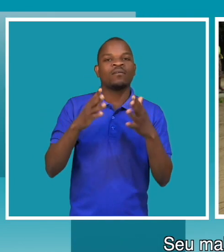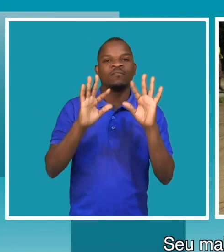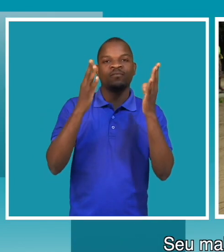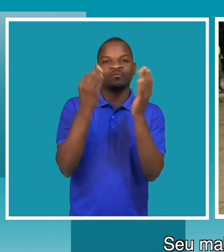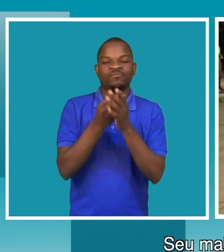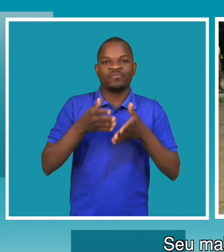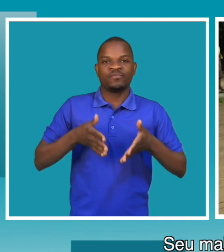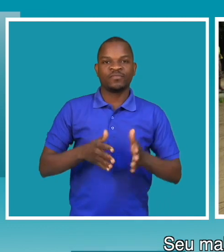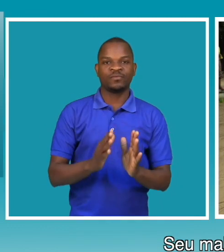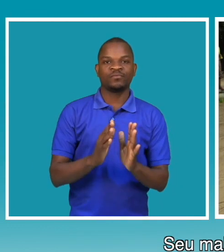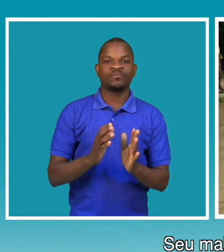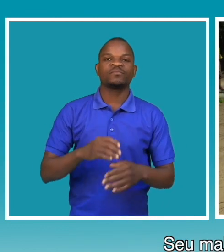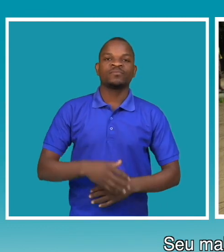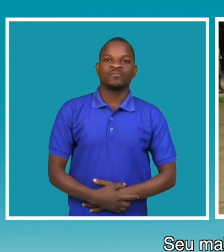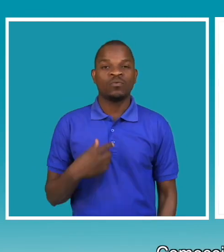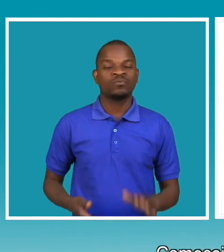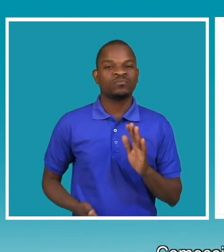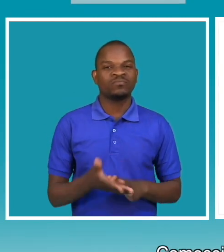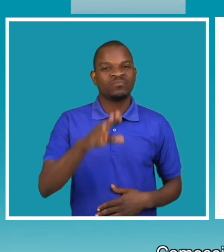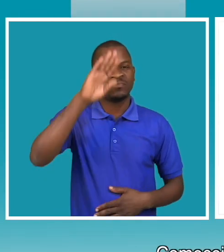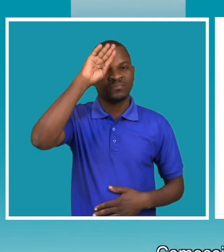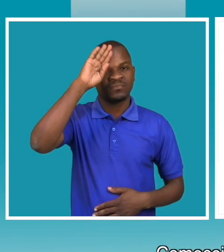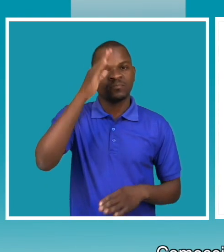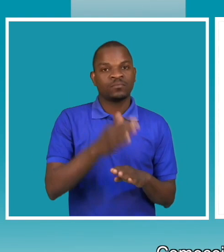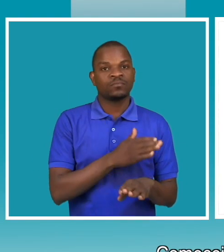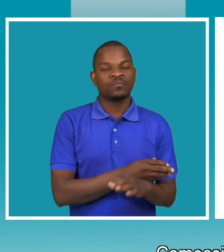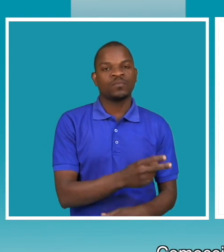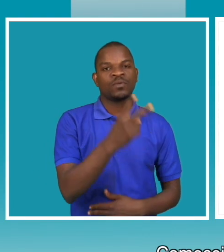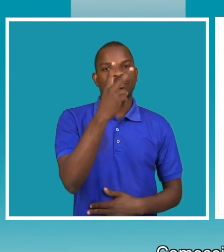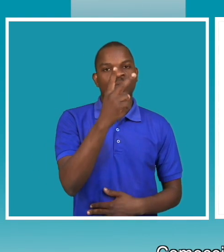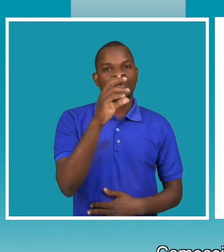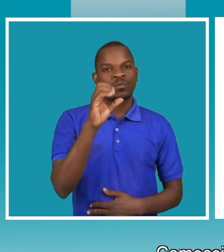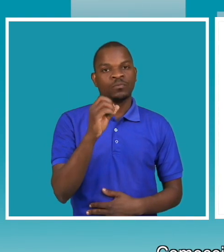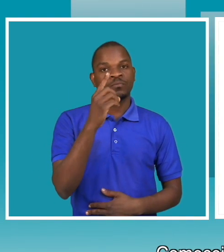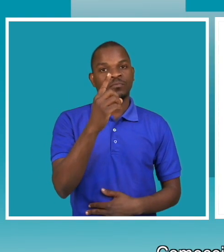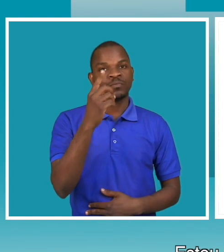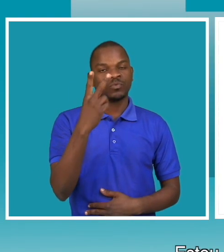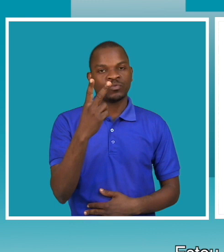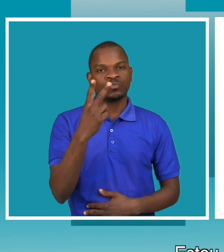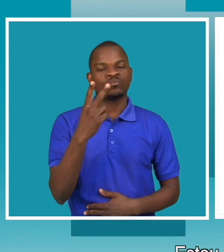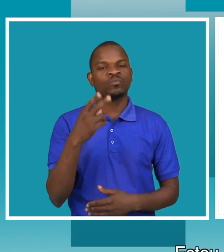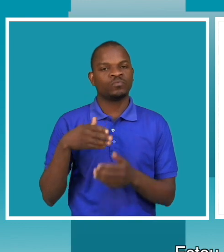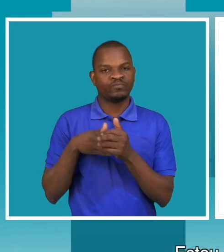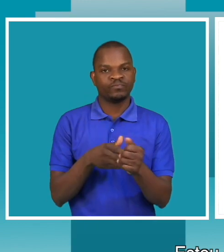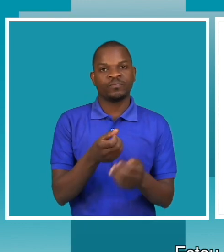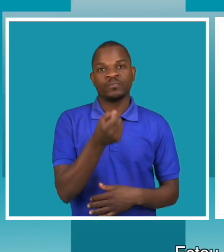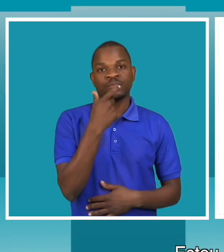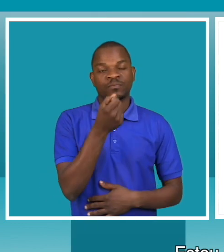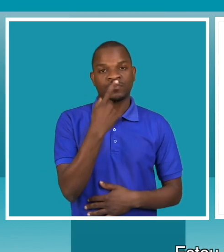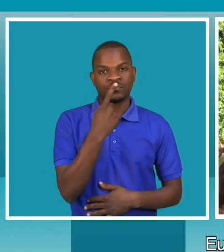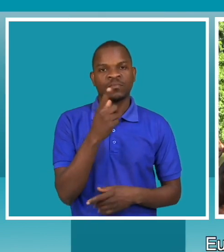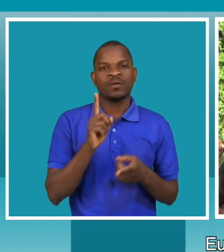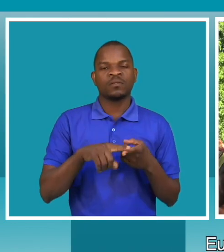viver juntos dos seus filhos. Eu tenho ficado doente em 2012, estou aderindo o tratamento.